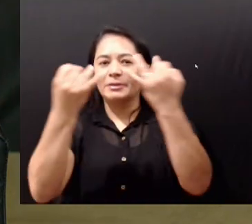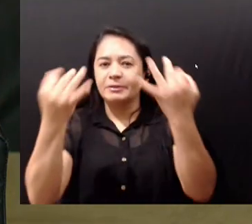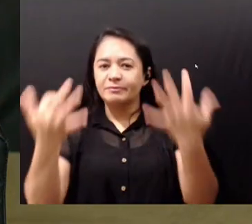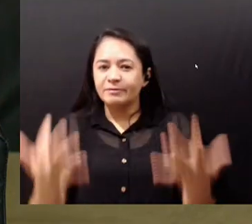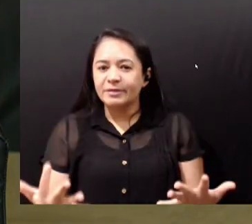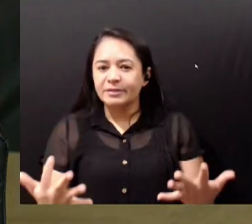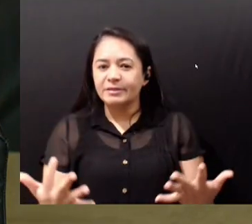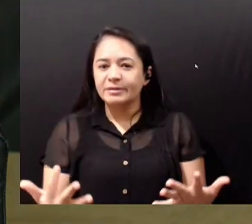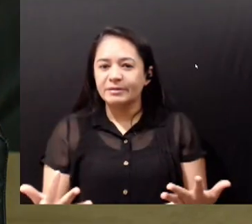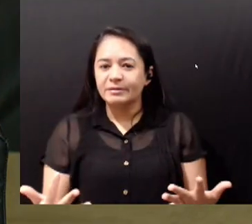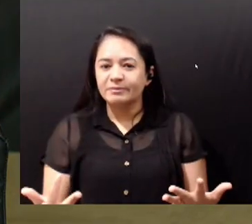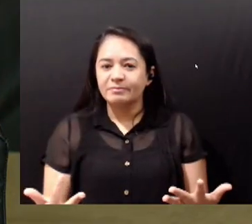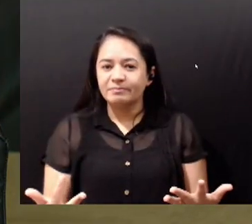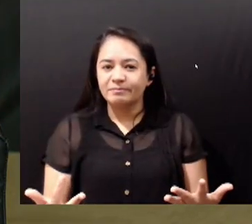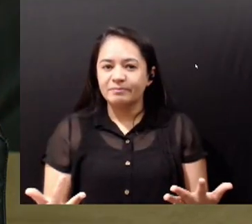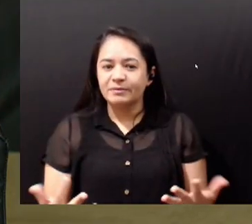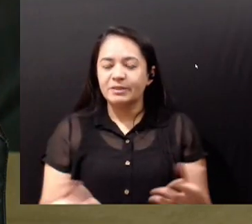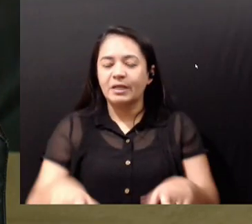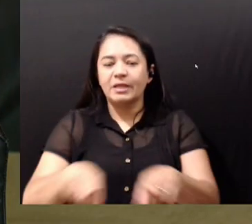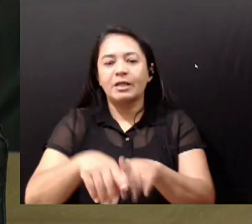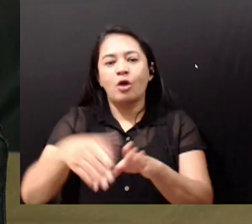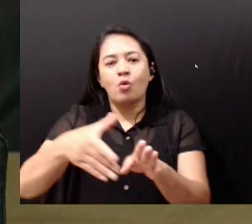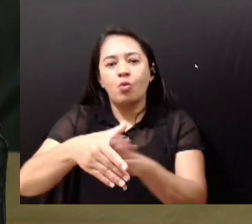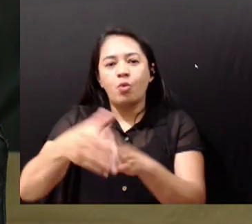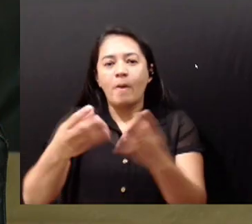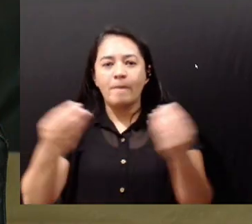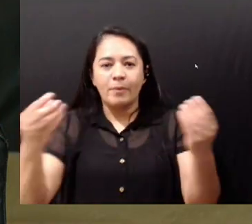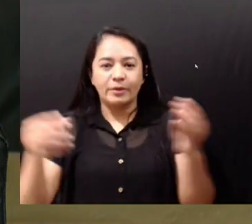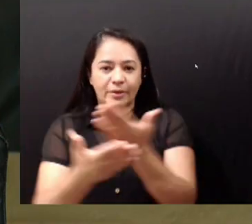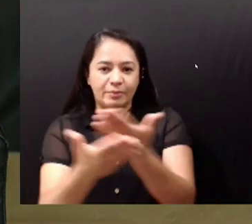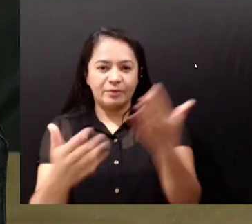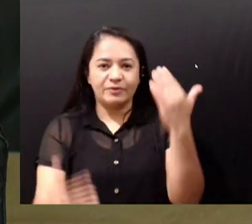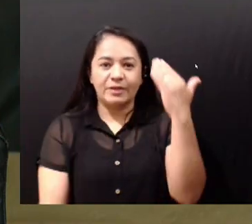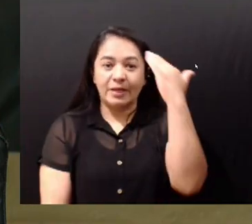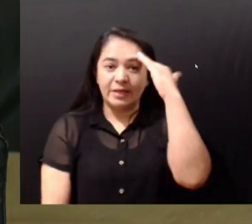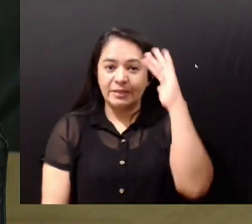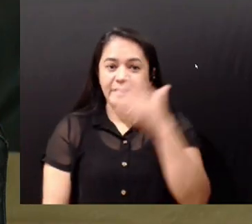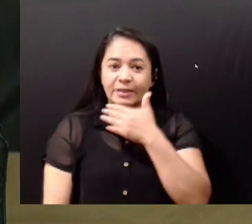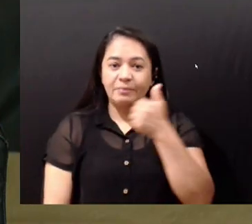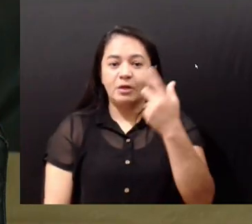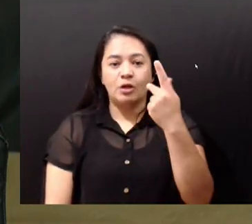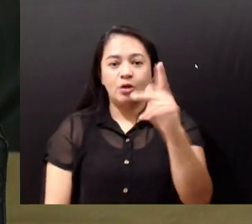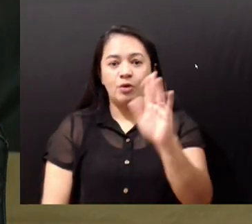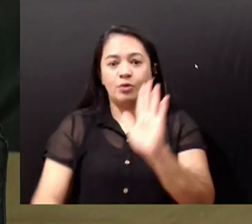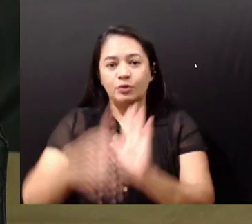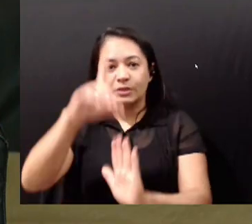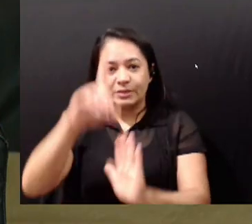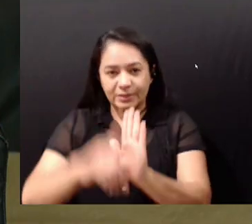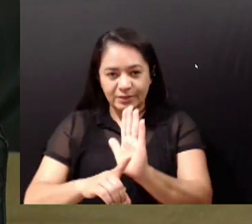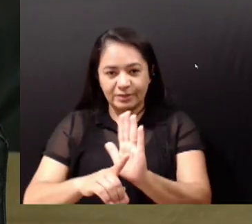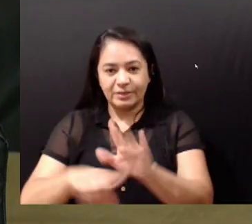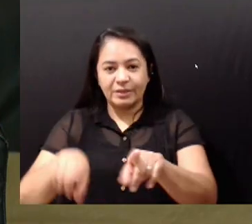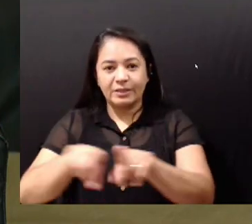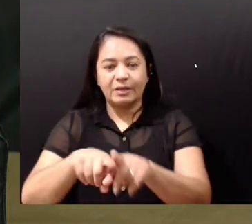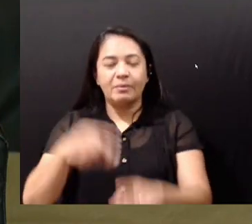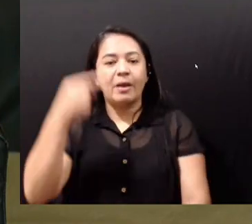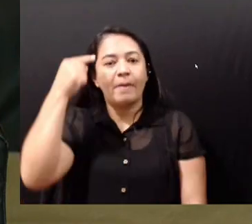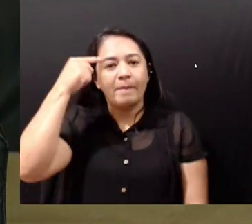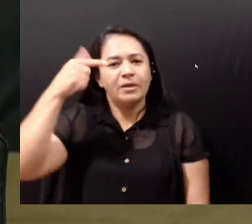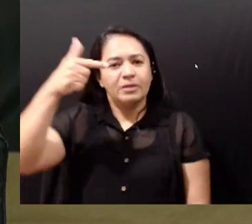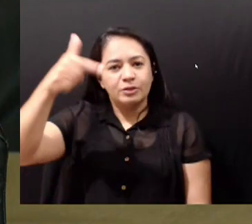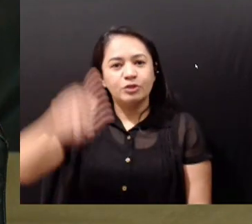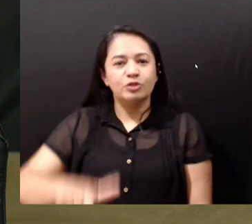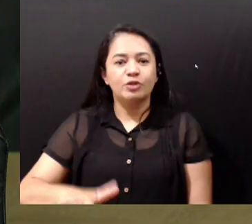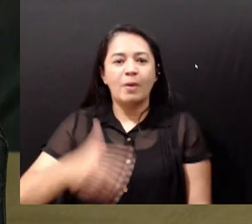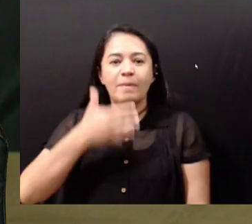de orientações para você entender melhor os seus direitos e repensar sua